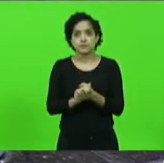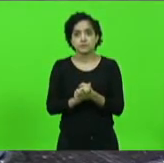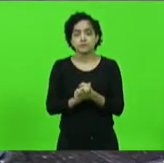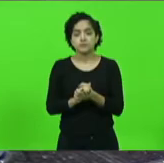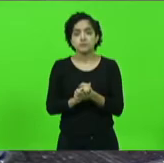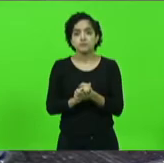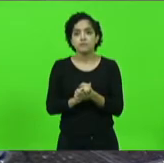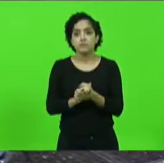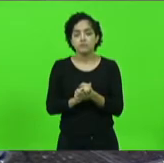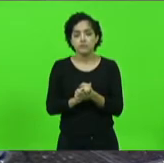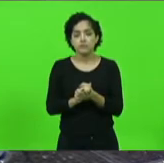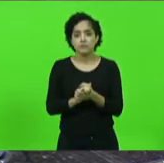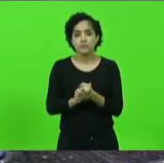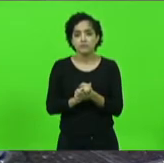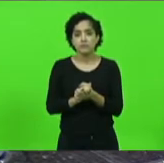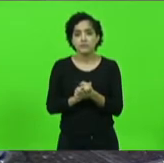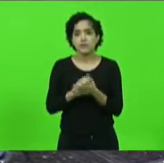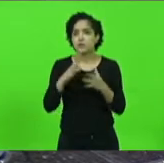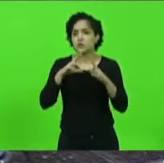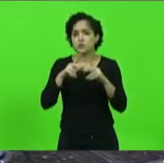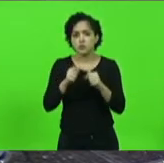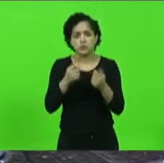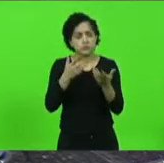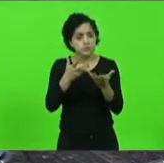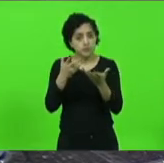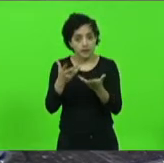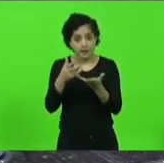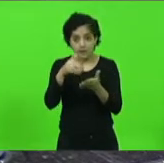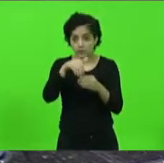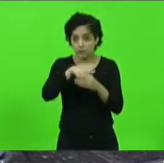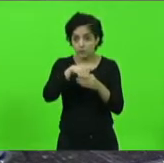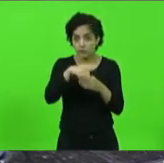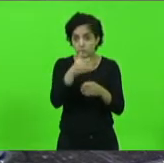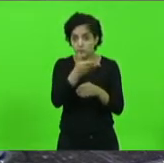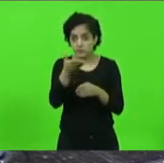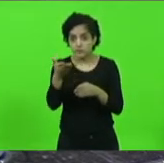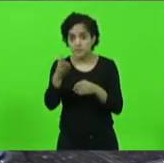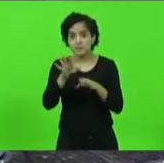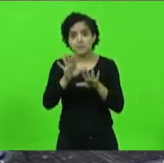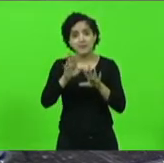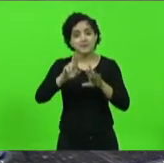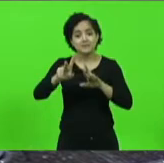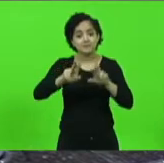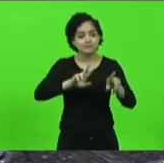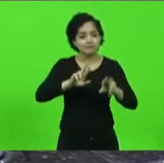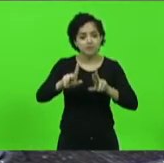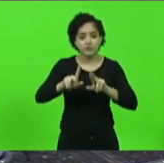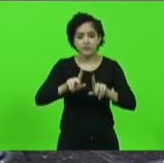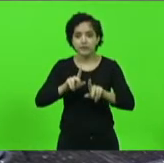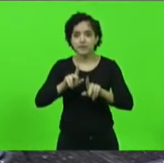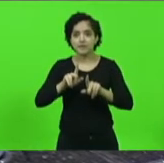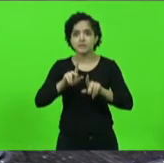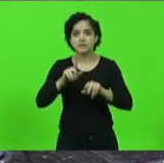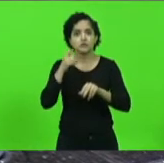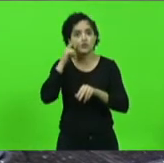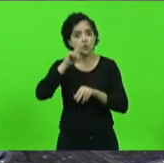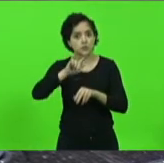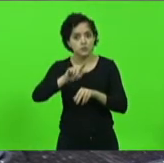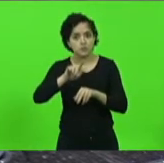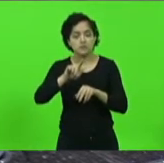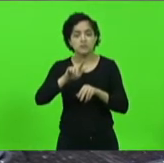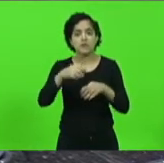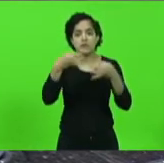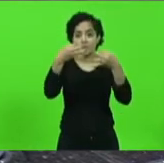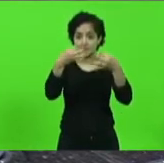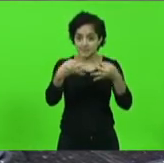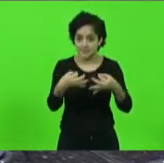lá em casa. Todos aqui querem o voto dos senhores, mas existem formas diferentes de conseguir esse voto. Existe a forma decente,